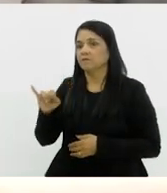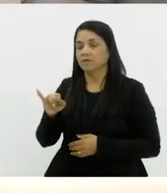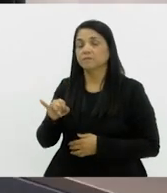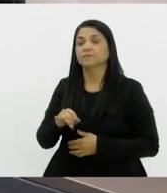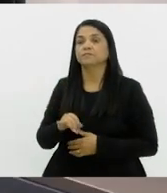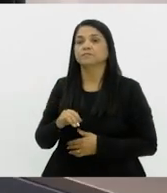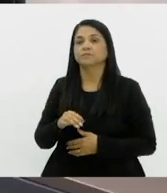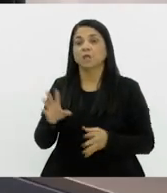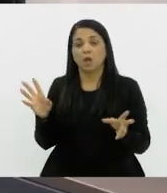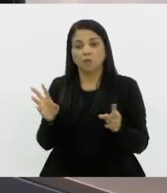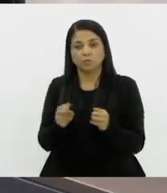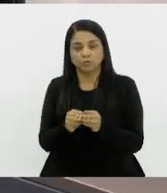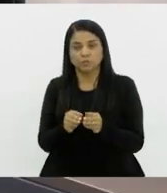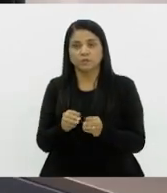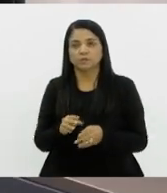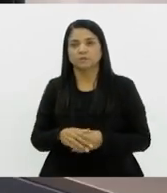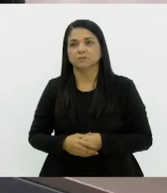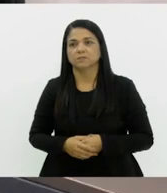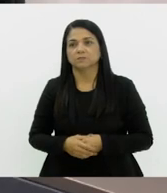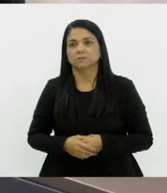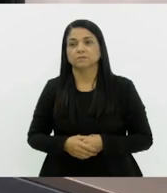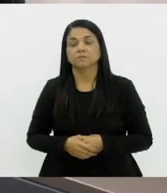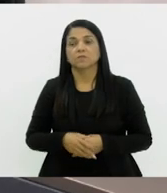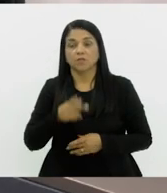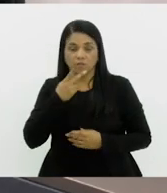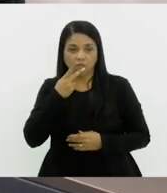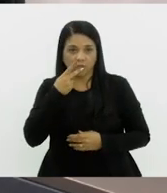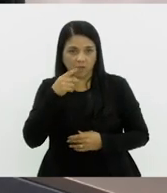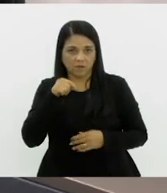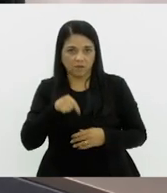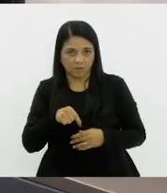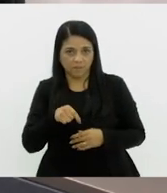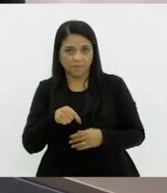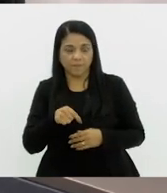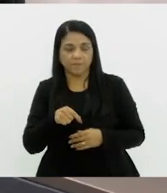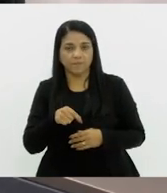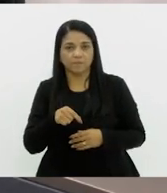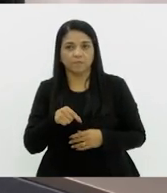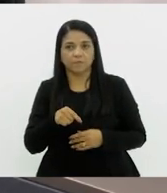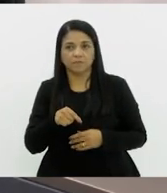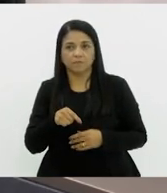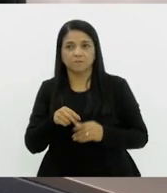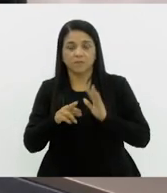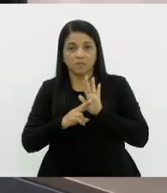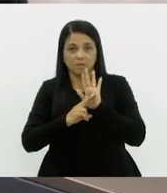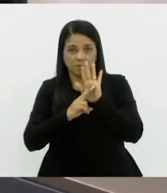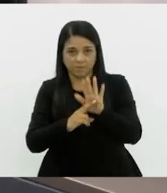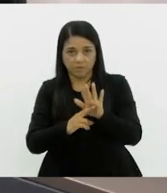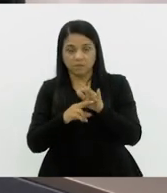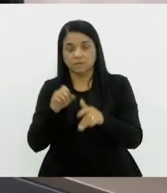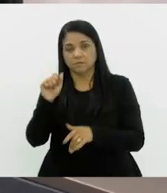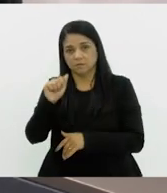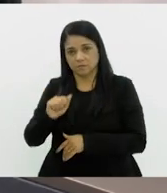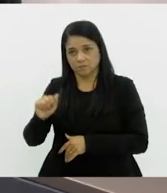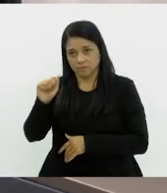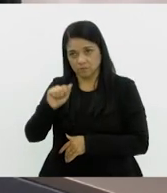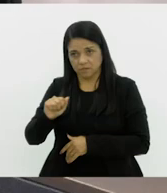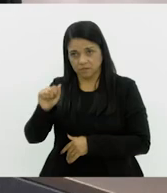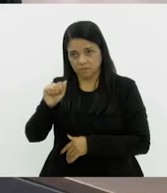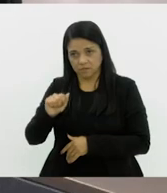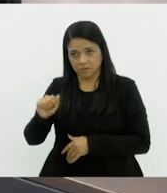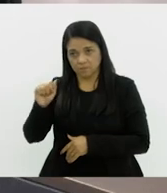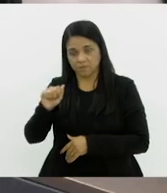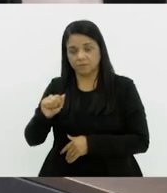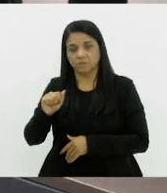só fechando só colocar, já a reunião. Só colocar aqui, por favor, principalmente os representantes das associações,